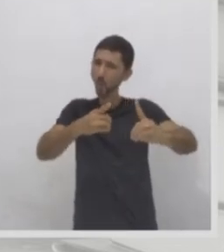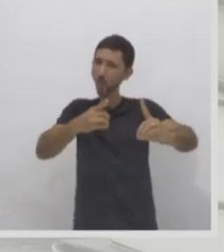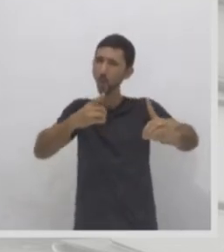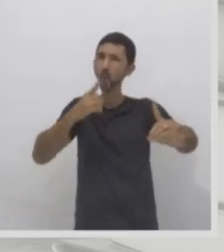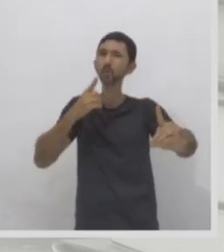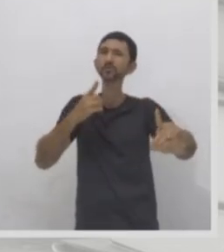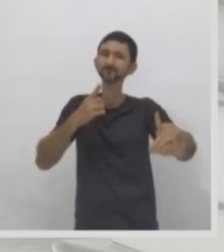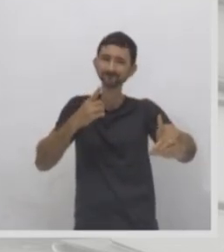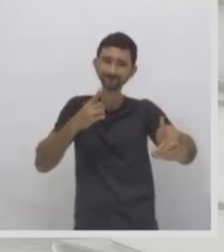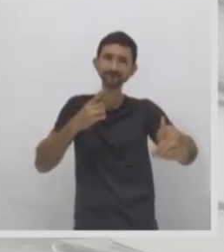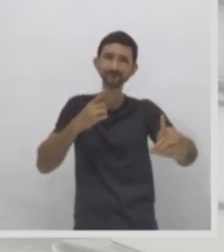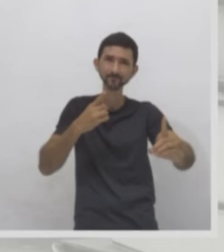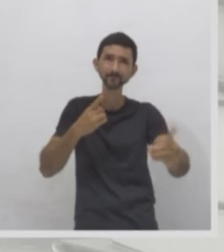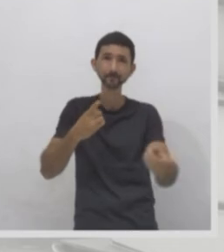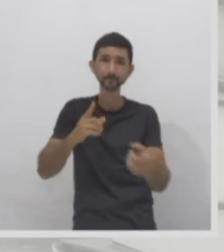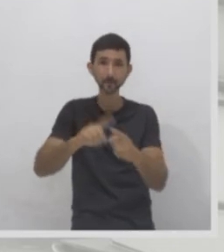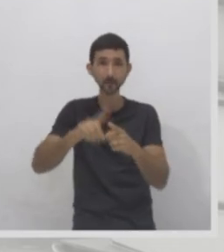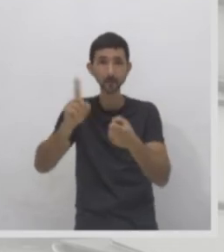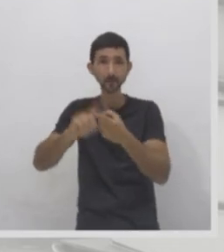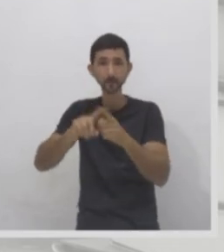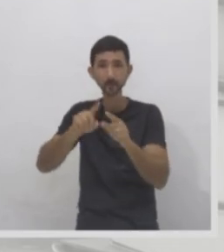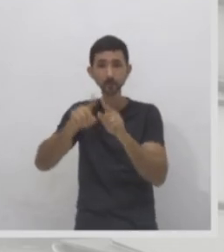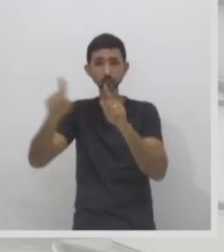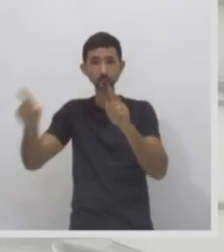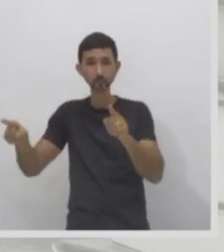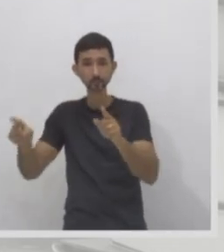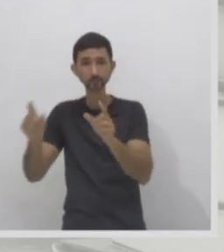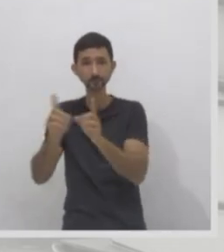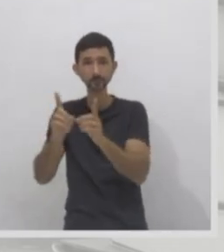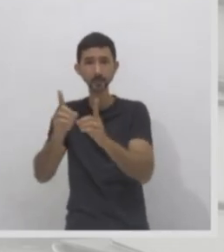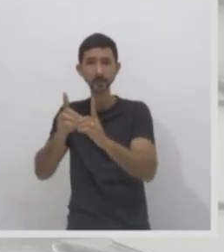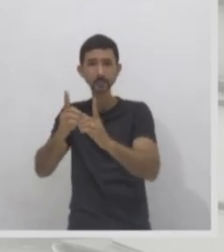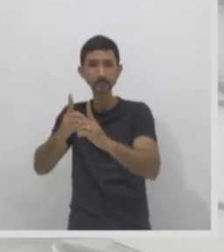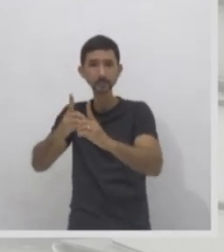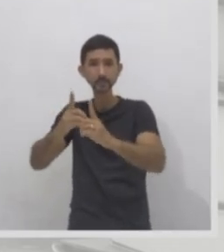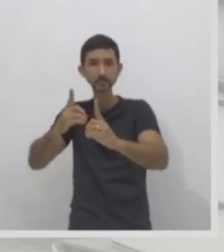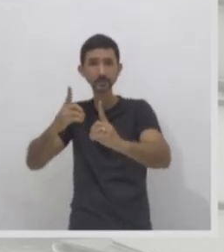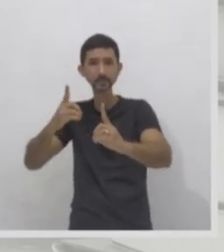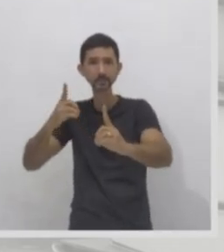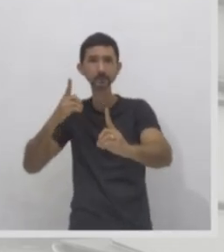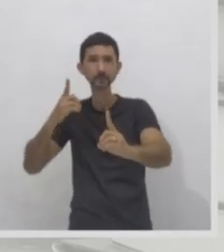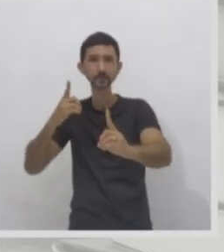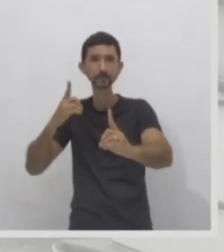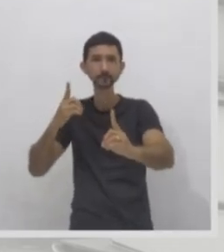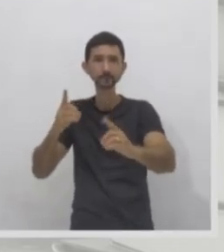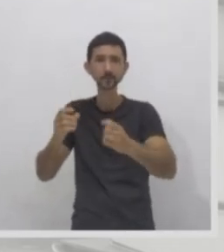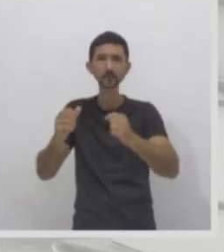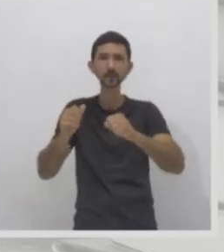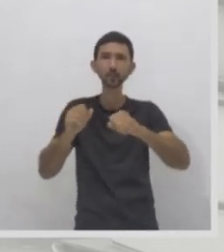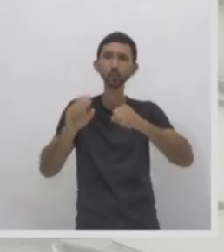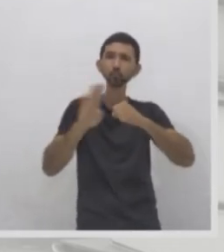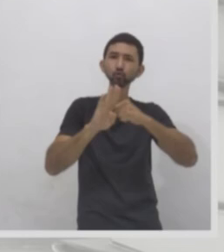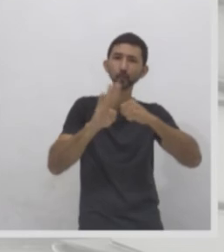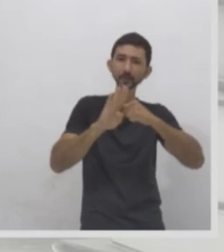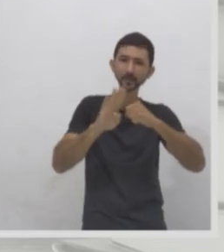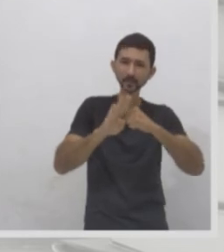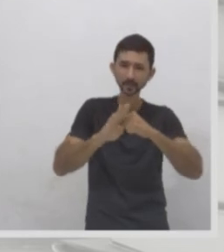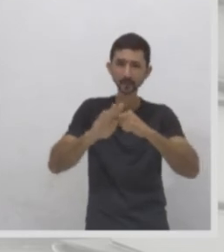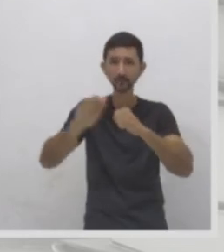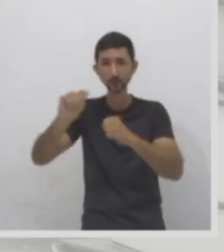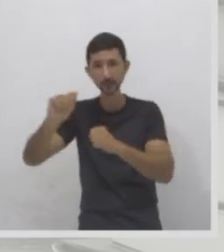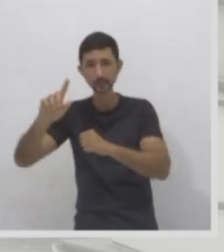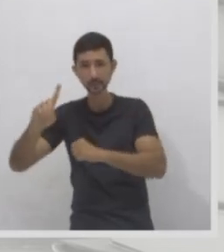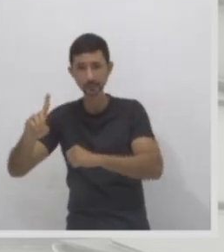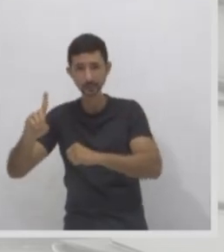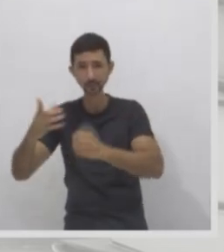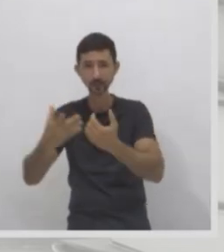eu amo. A mesma coisa acontece quando eu tenho essa relação entre o substantivo e o adjetivo, porque eu passo